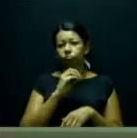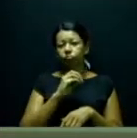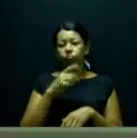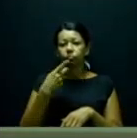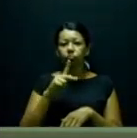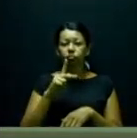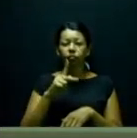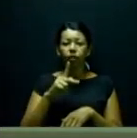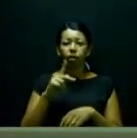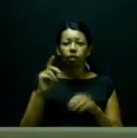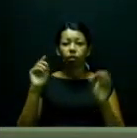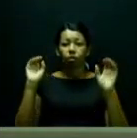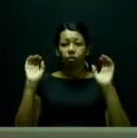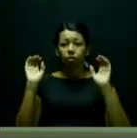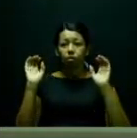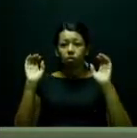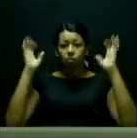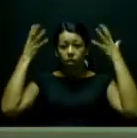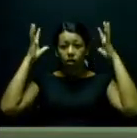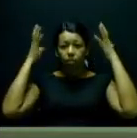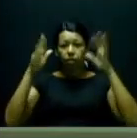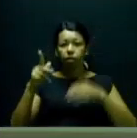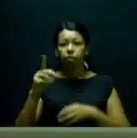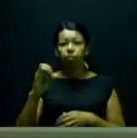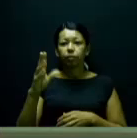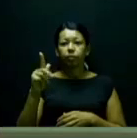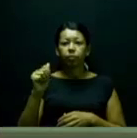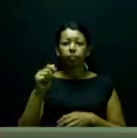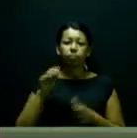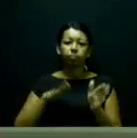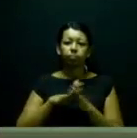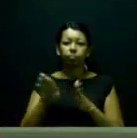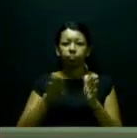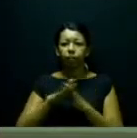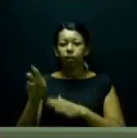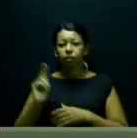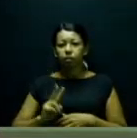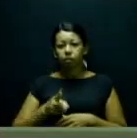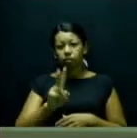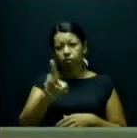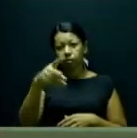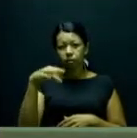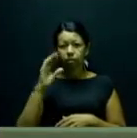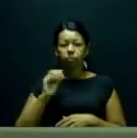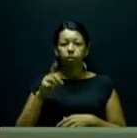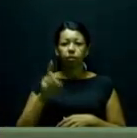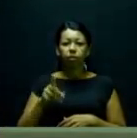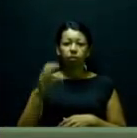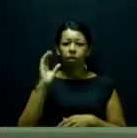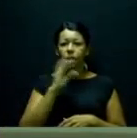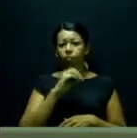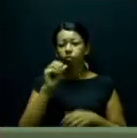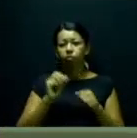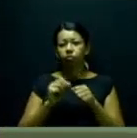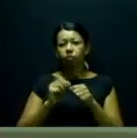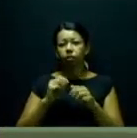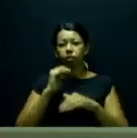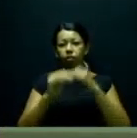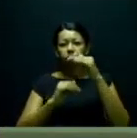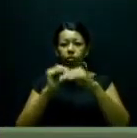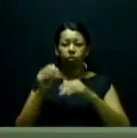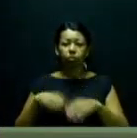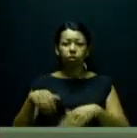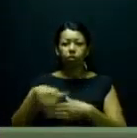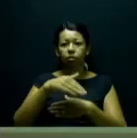de que o caminhão-pipa passe com frequência, bem como seja acelerado o ritmo das obras na